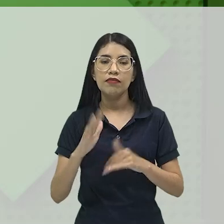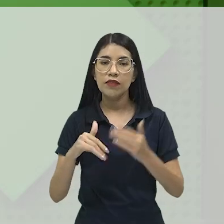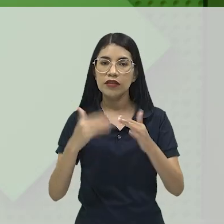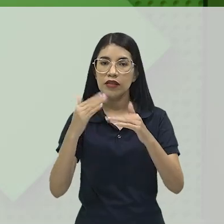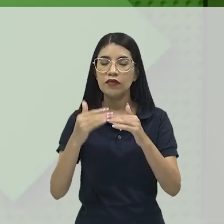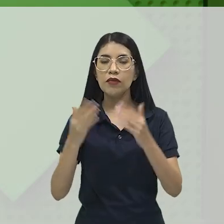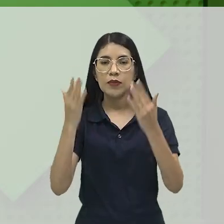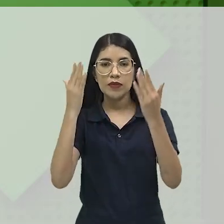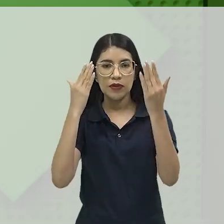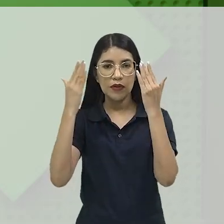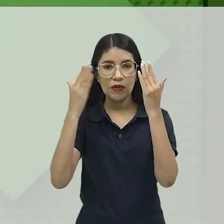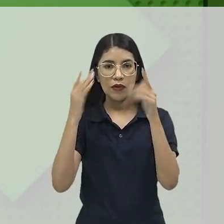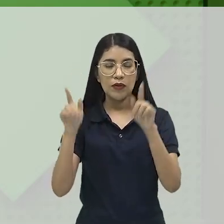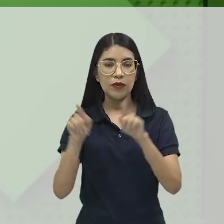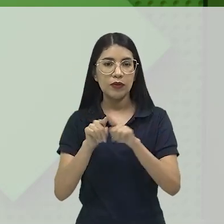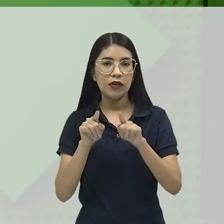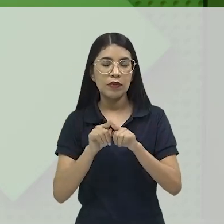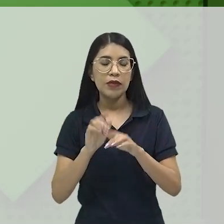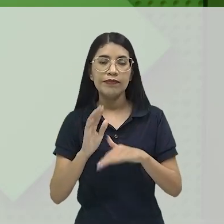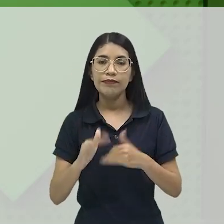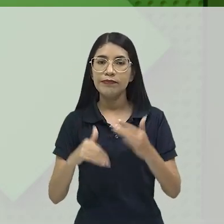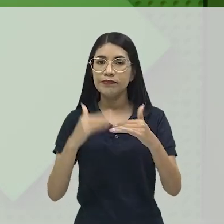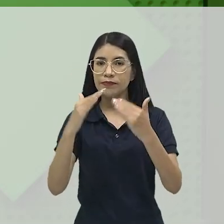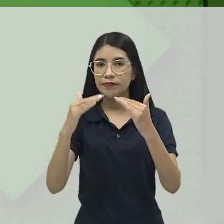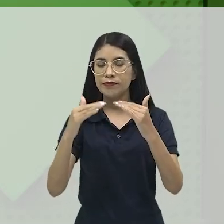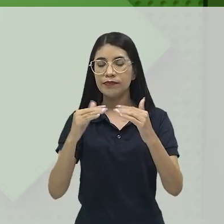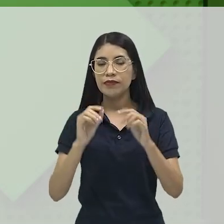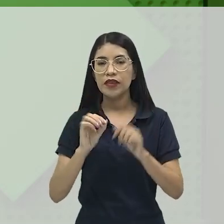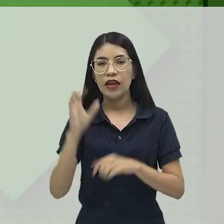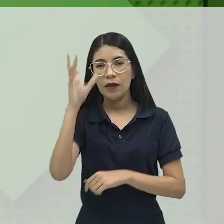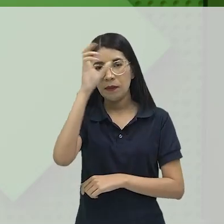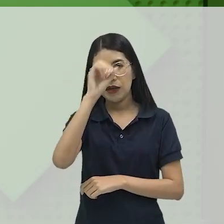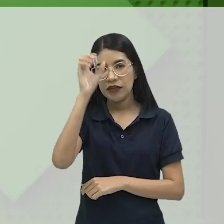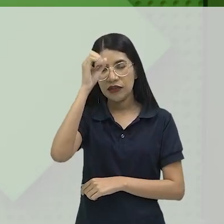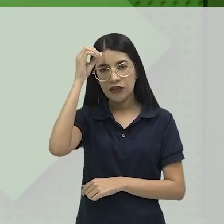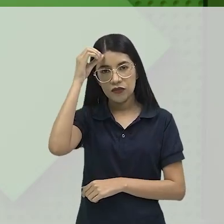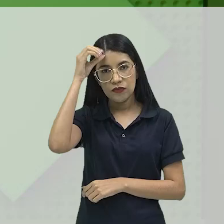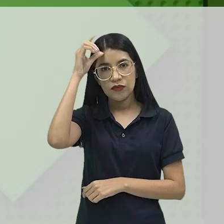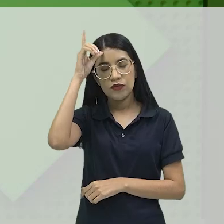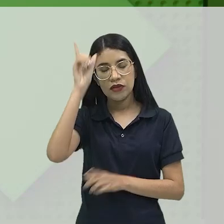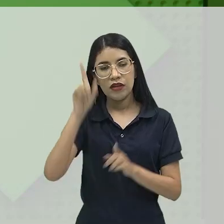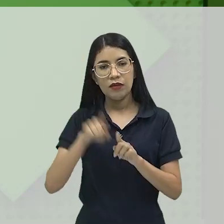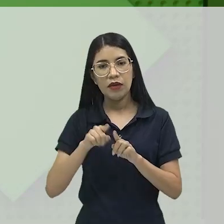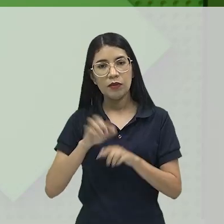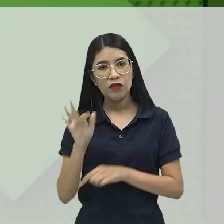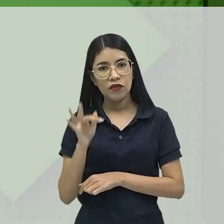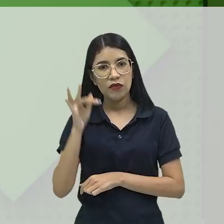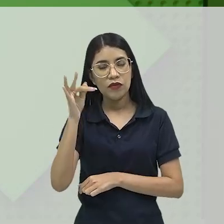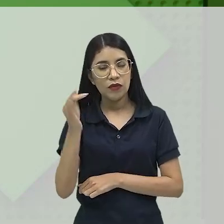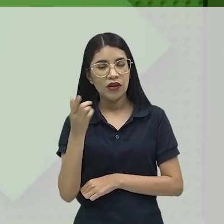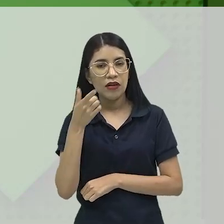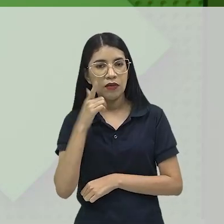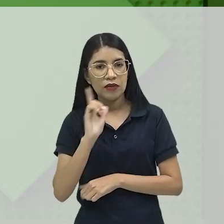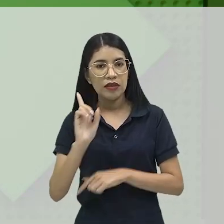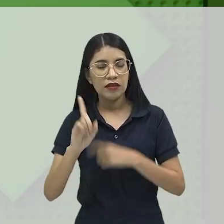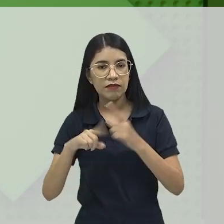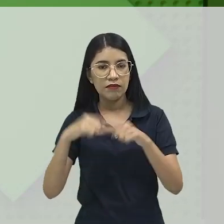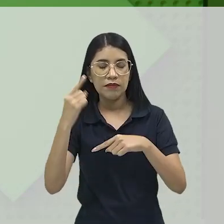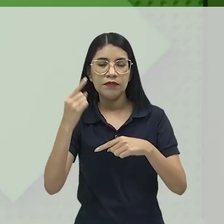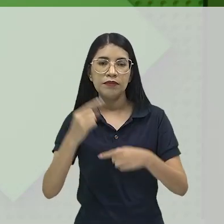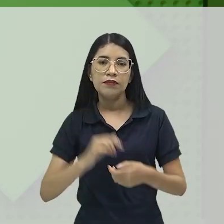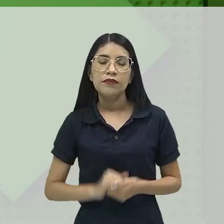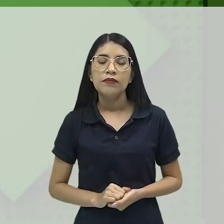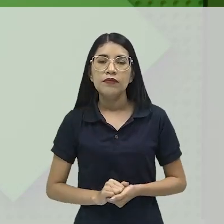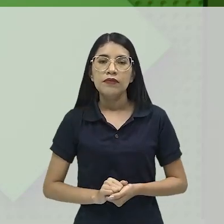desenvolvimento psicológico, um bom desenvolvimento da aprendizagem, né, para garantir o futuro dessa criança,